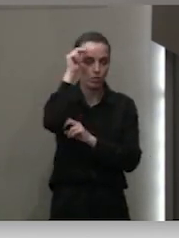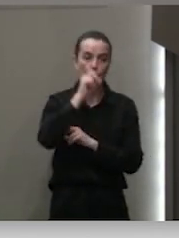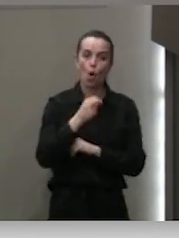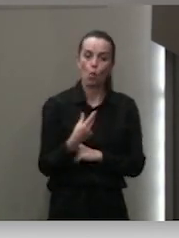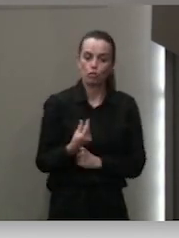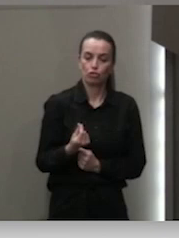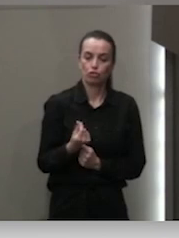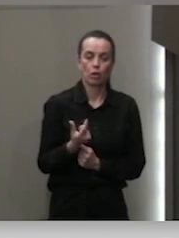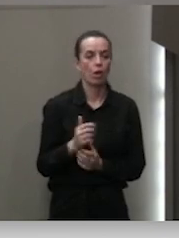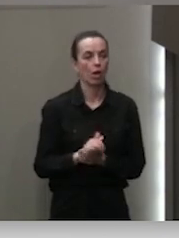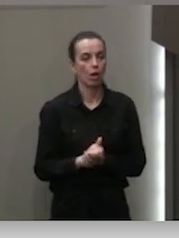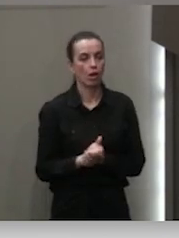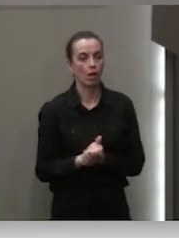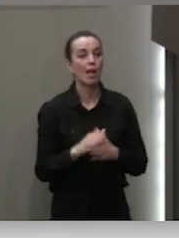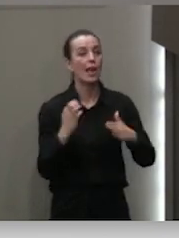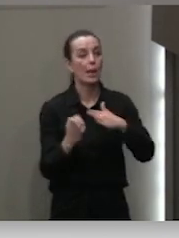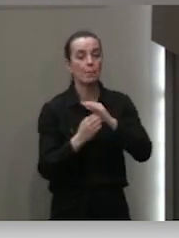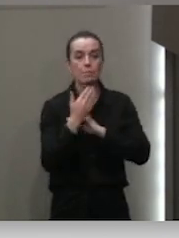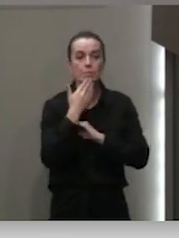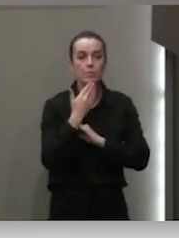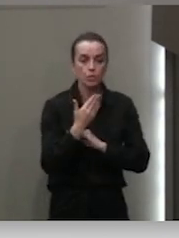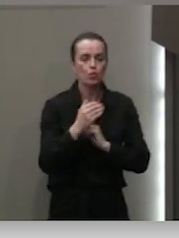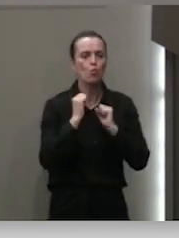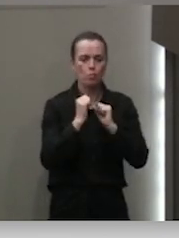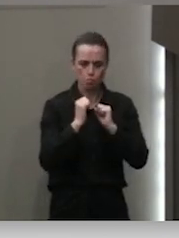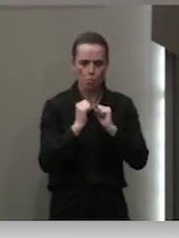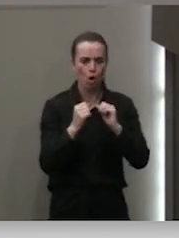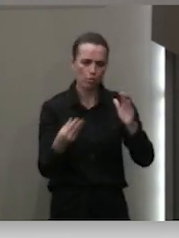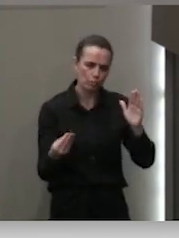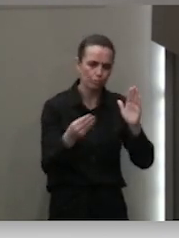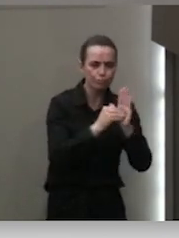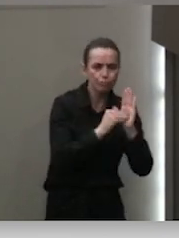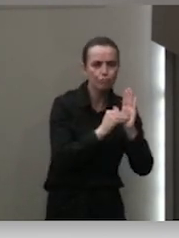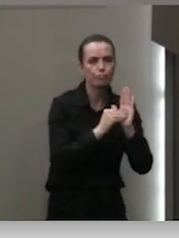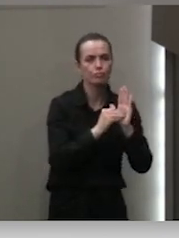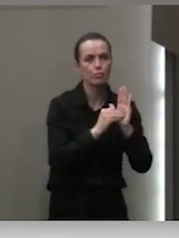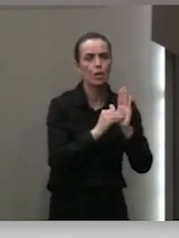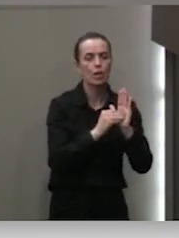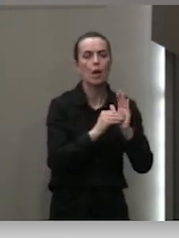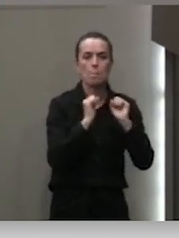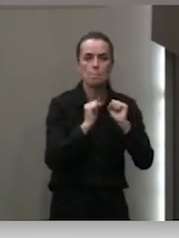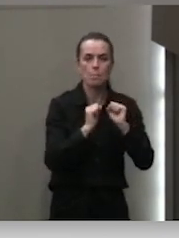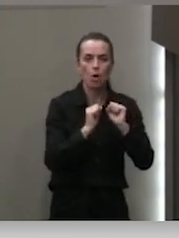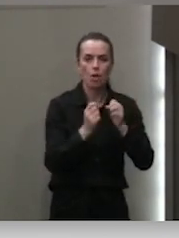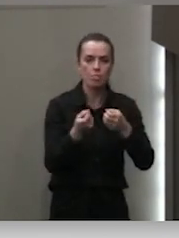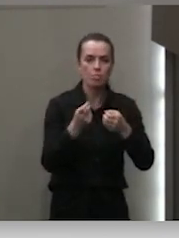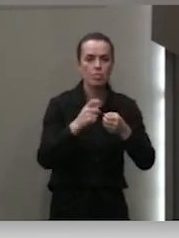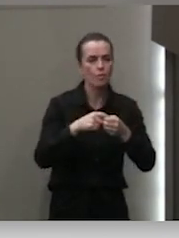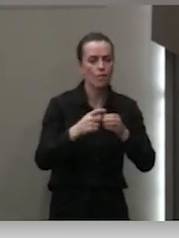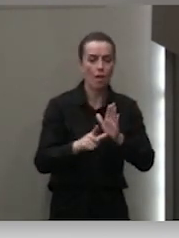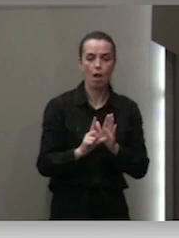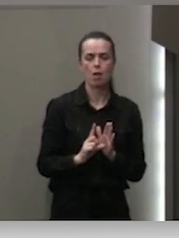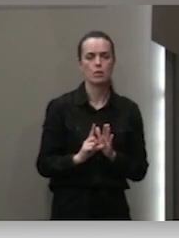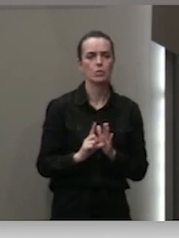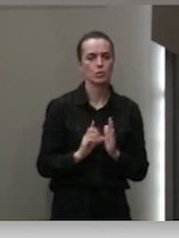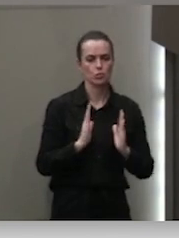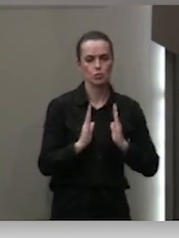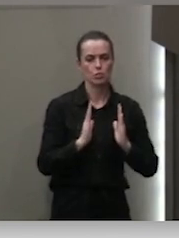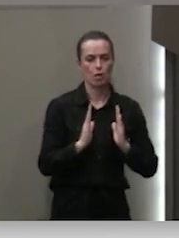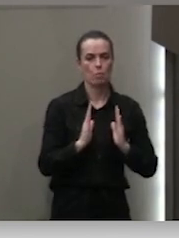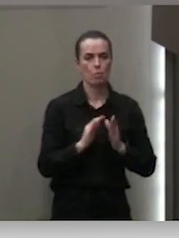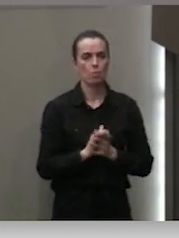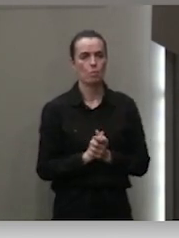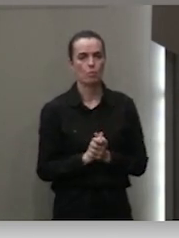bacana a empresa pediu que colocasse uma cláusula em que ela pudesse devolver isso antes desse prazo então